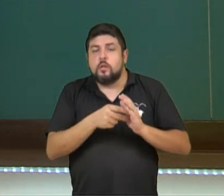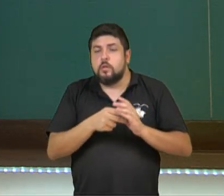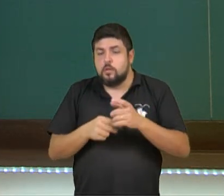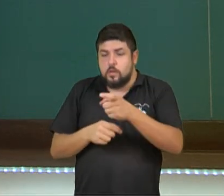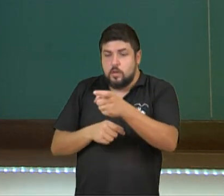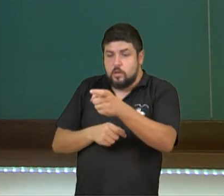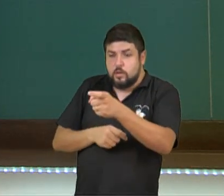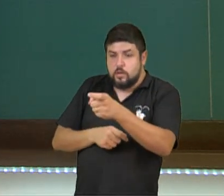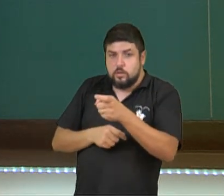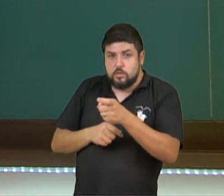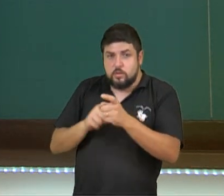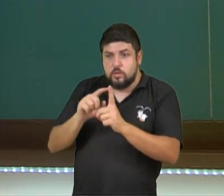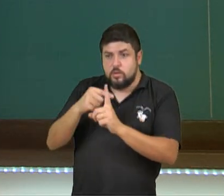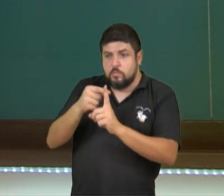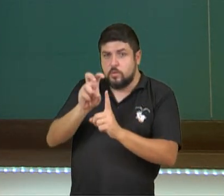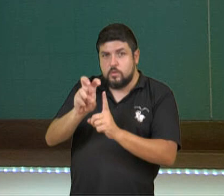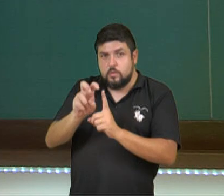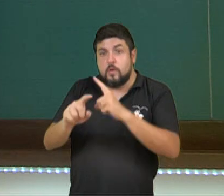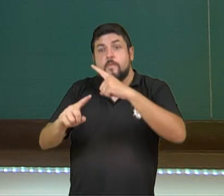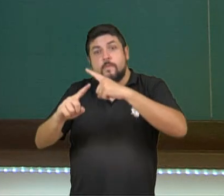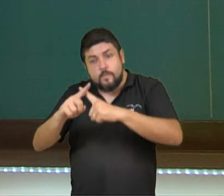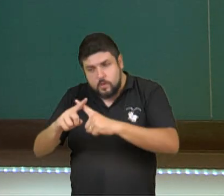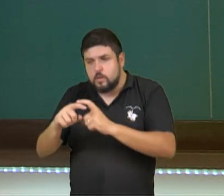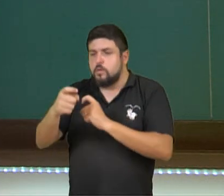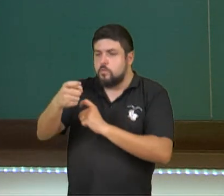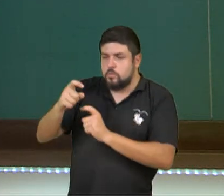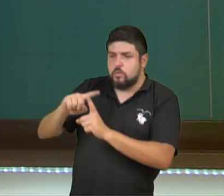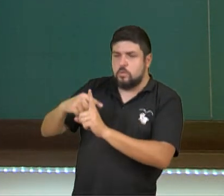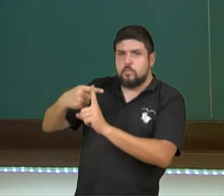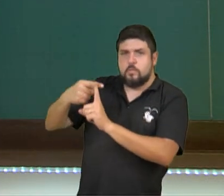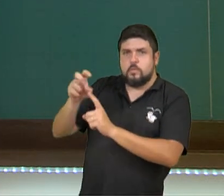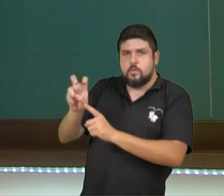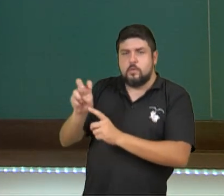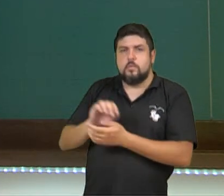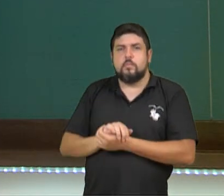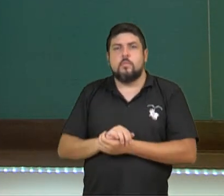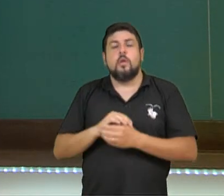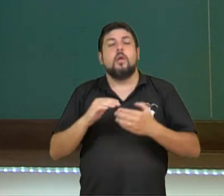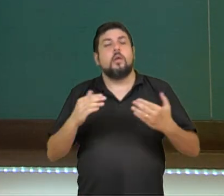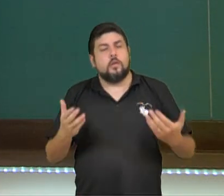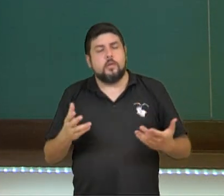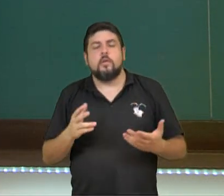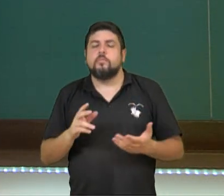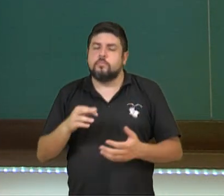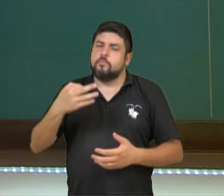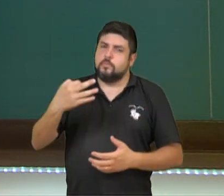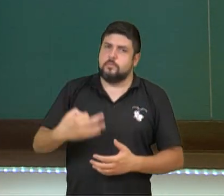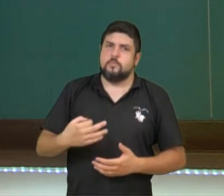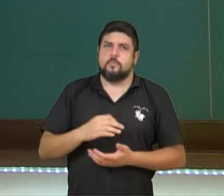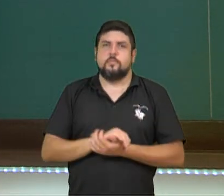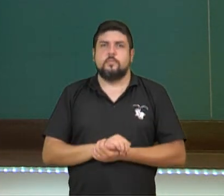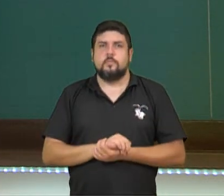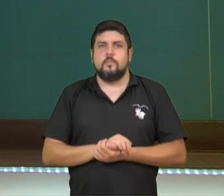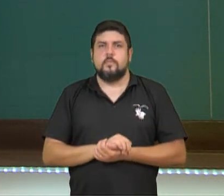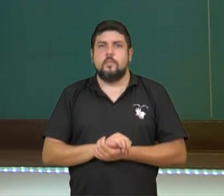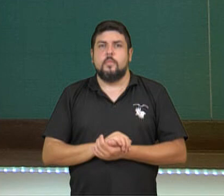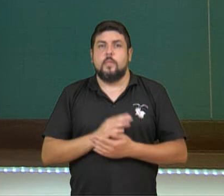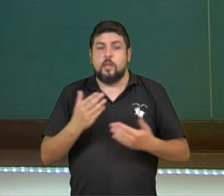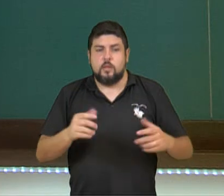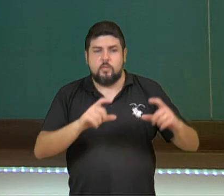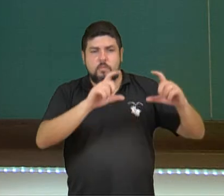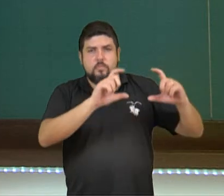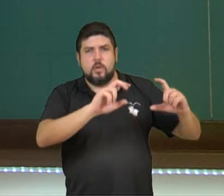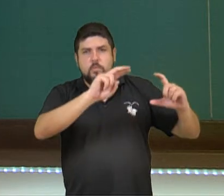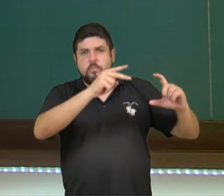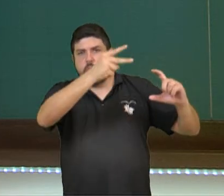5, se repete duas vezes. Portanto, essa igualdade é verdadeira. Uma potência, como